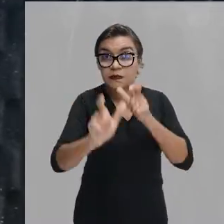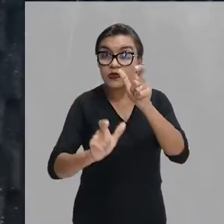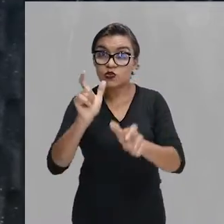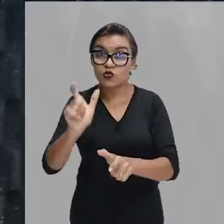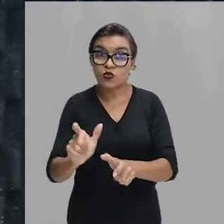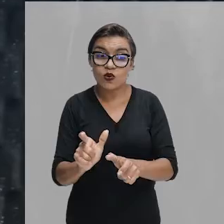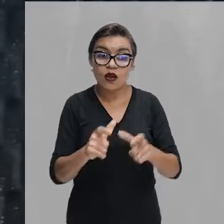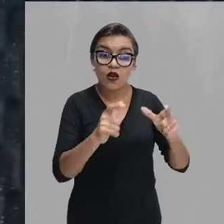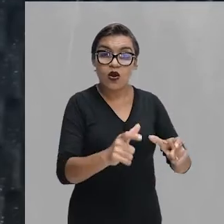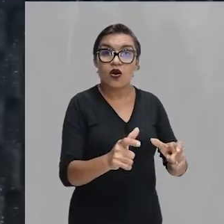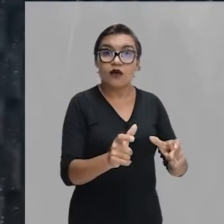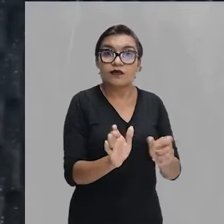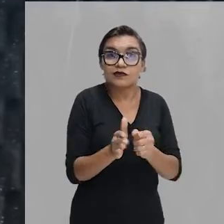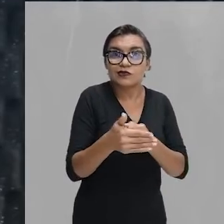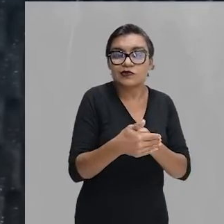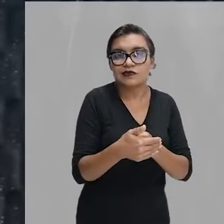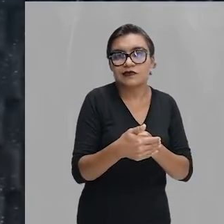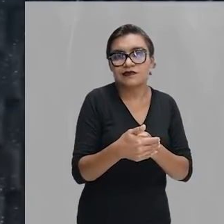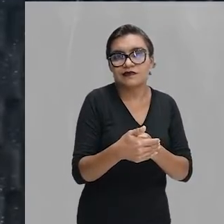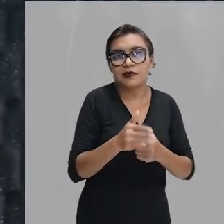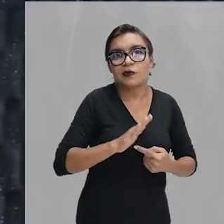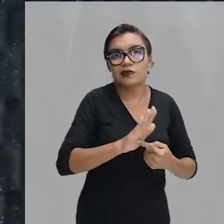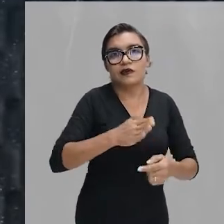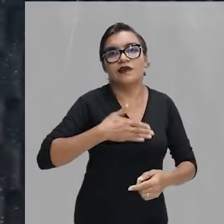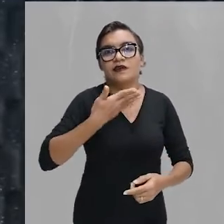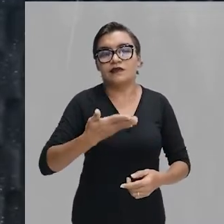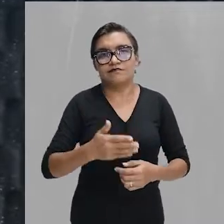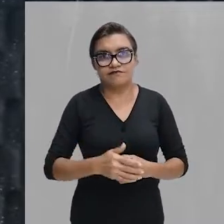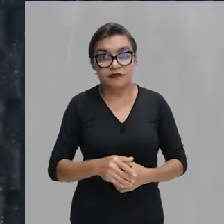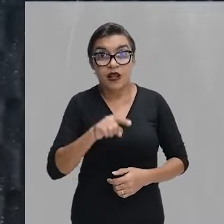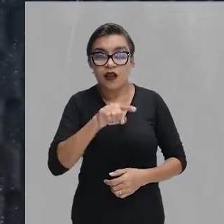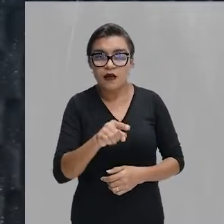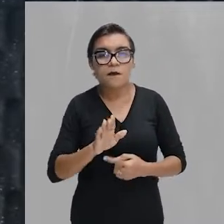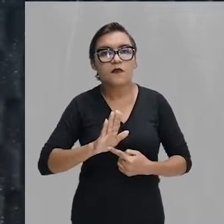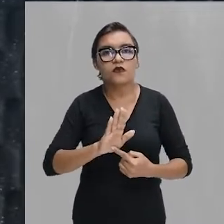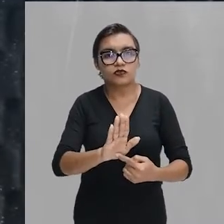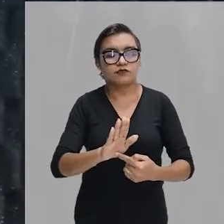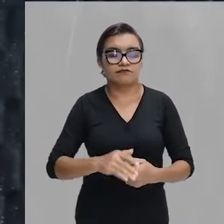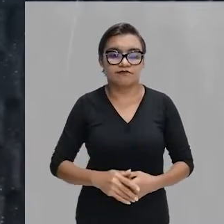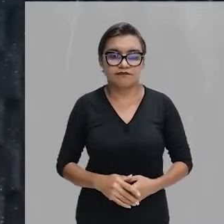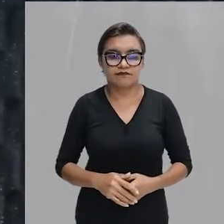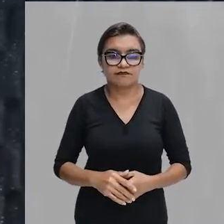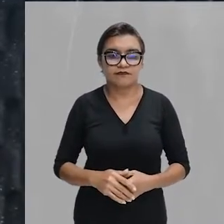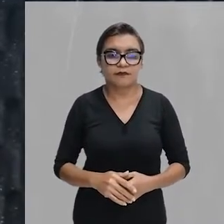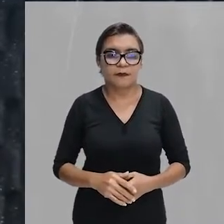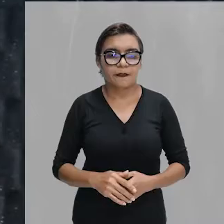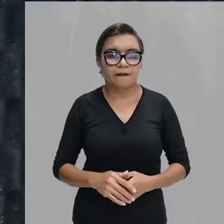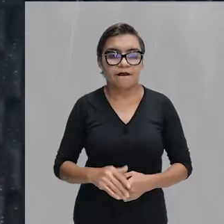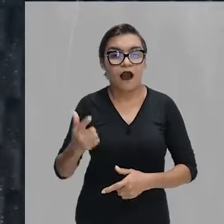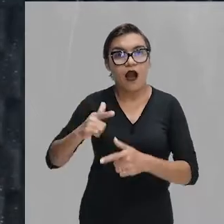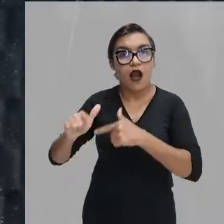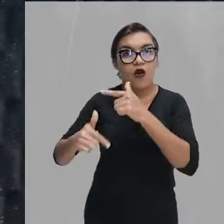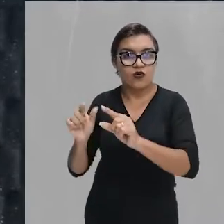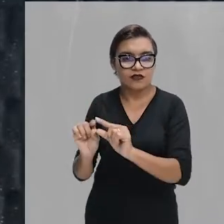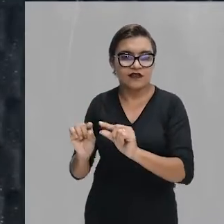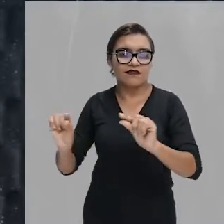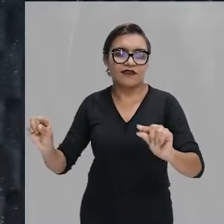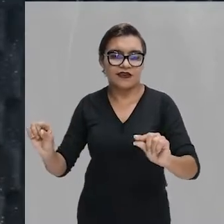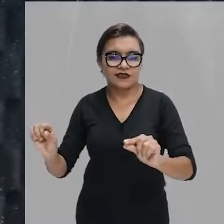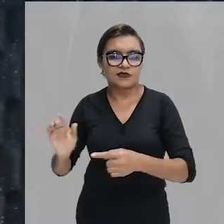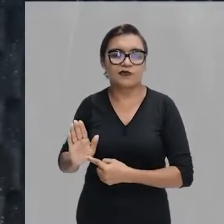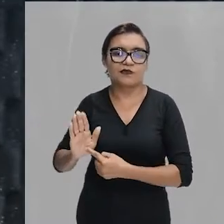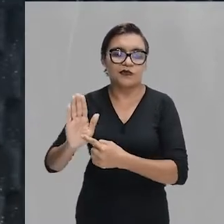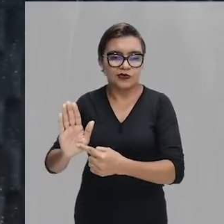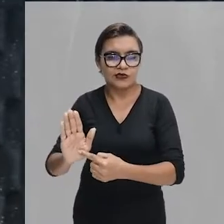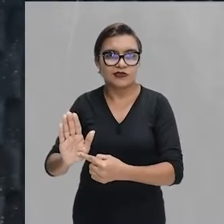se esconderam para fazer-lhe uma surpresa. Aqui eu identifiquei, tá? Então, ocultaram los regalos, esconderam